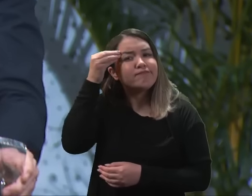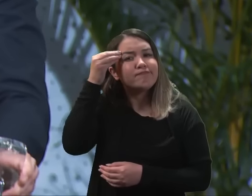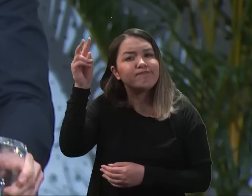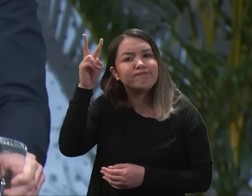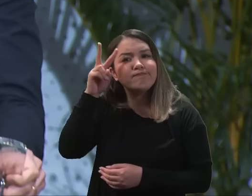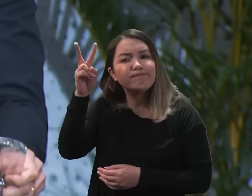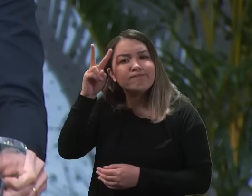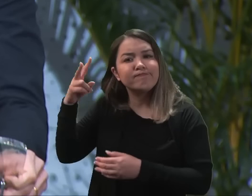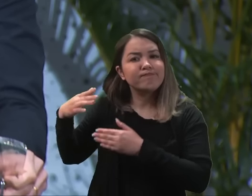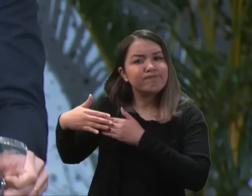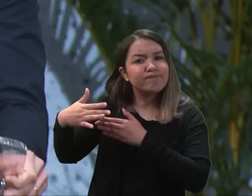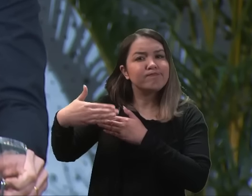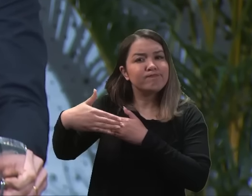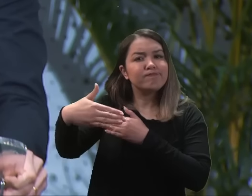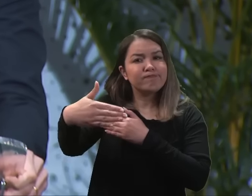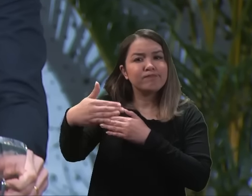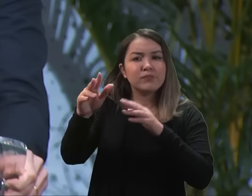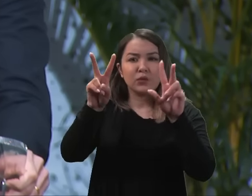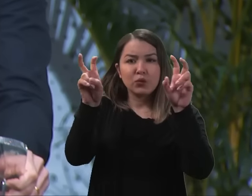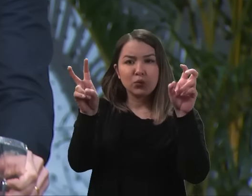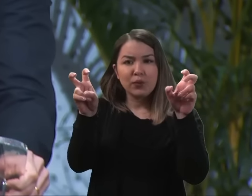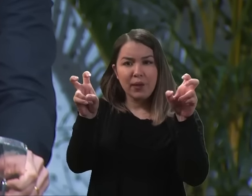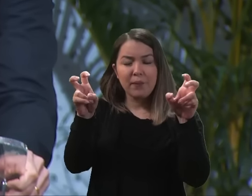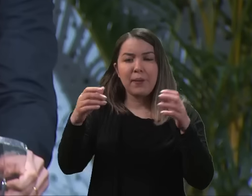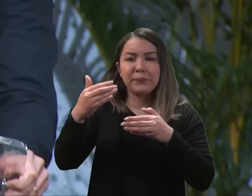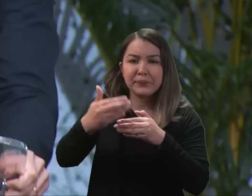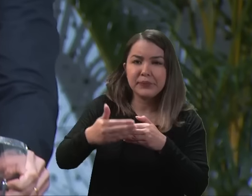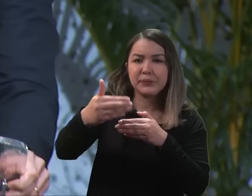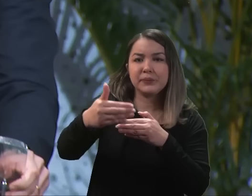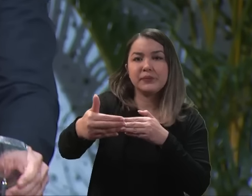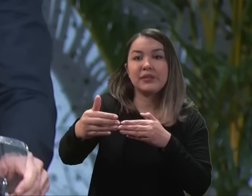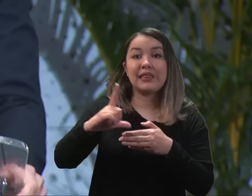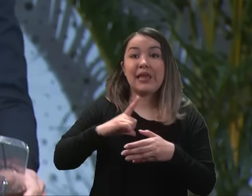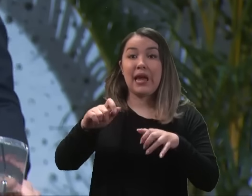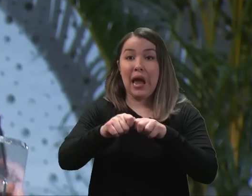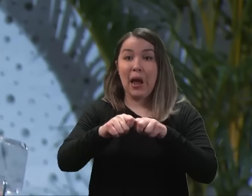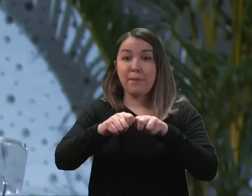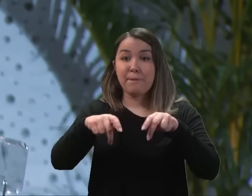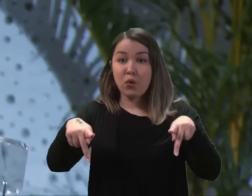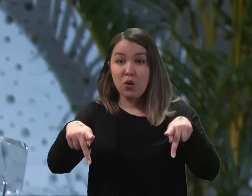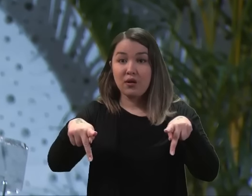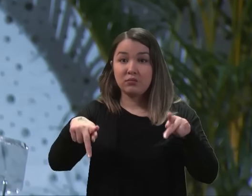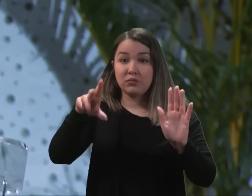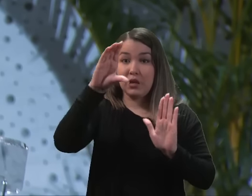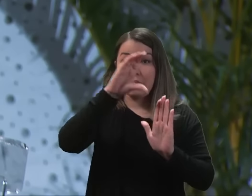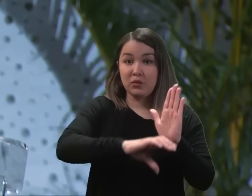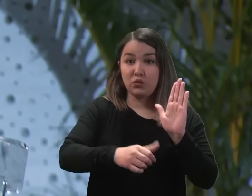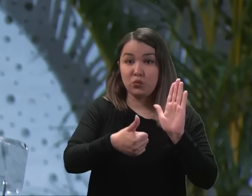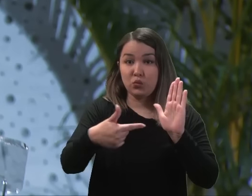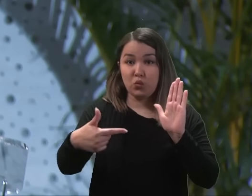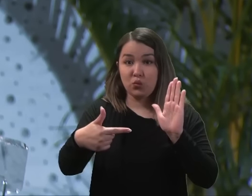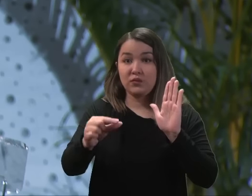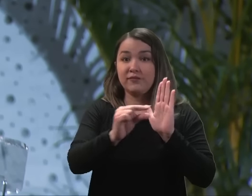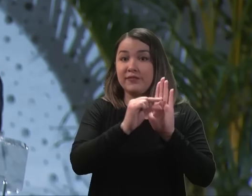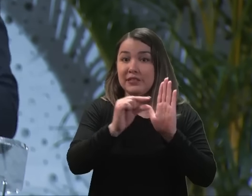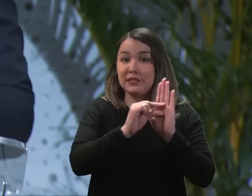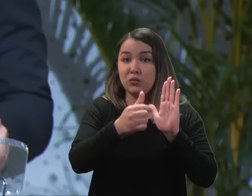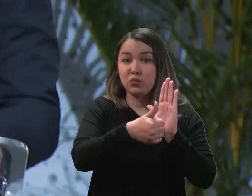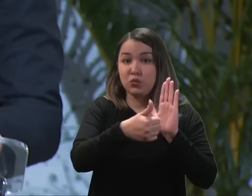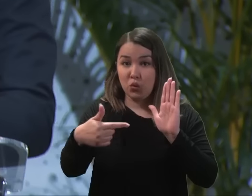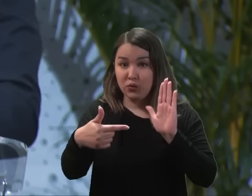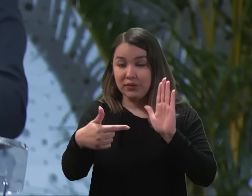a cada tema desta série, encontra-se em Apocalipse 12, versículo 12.